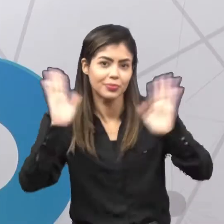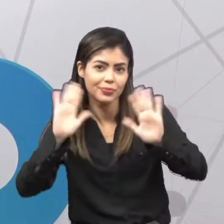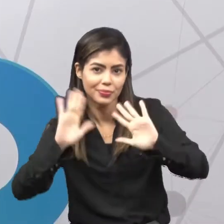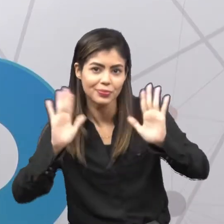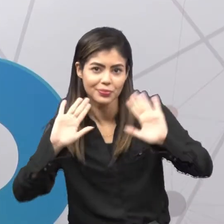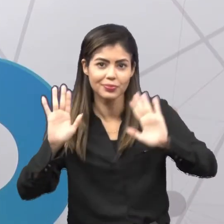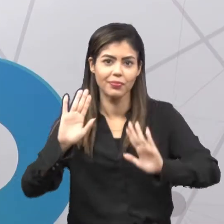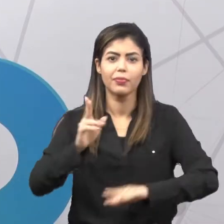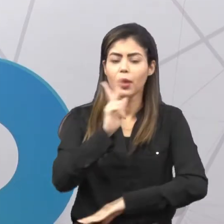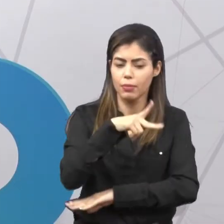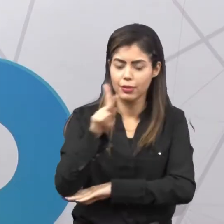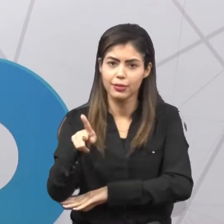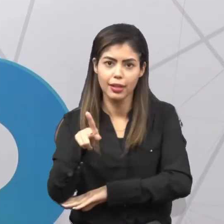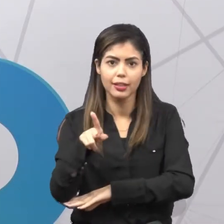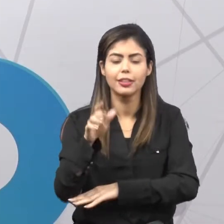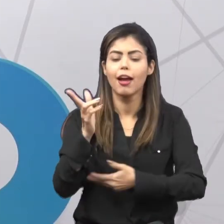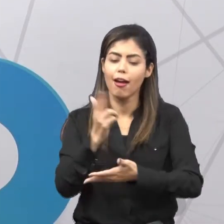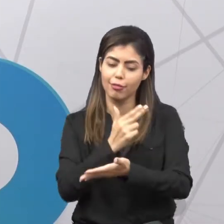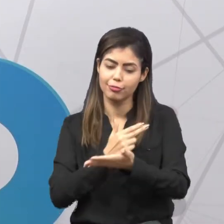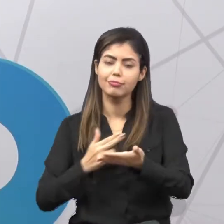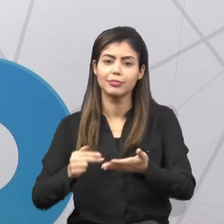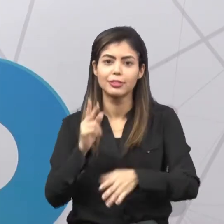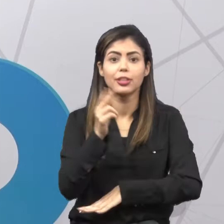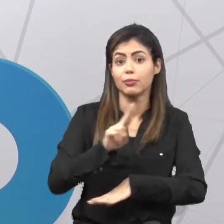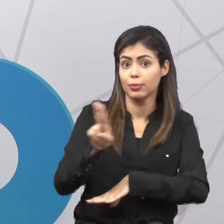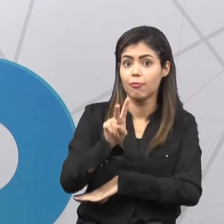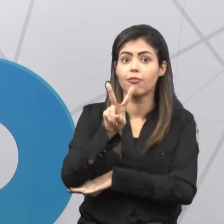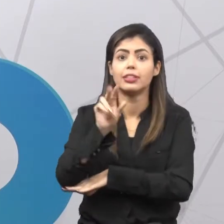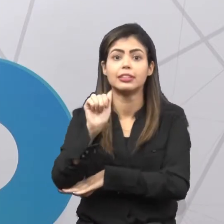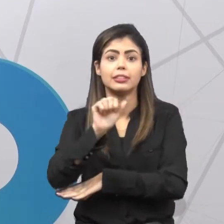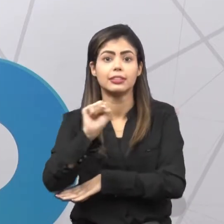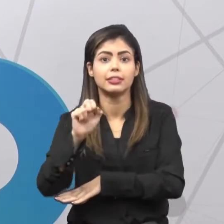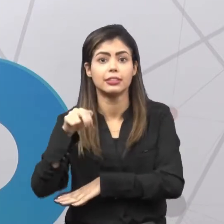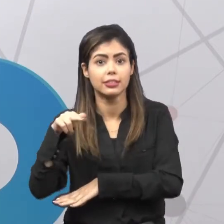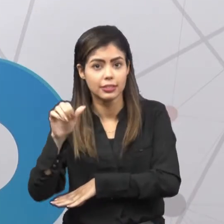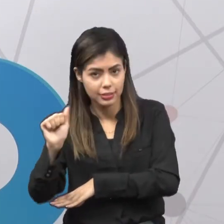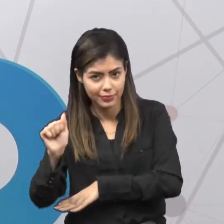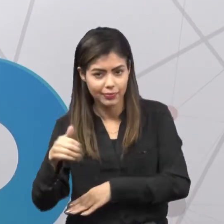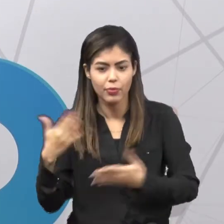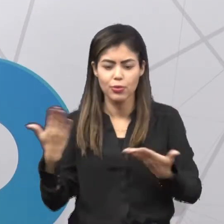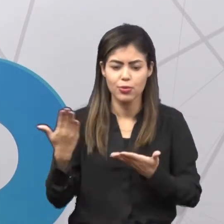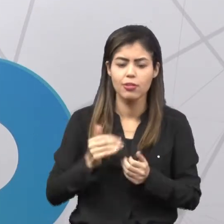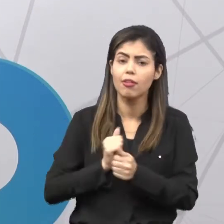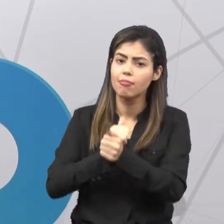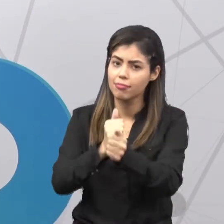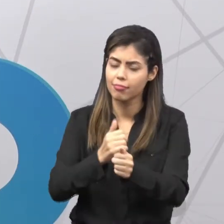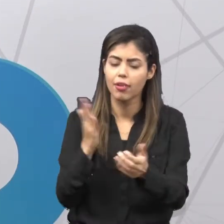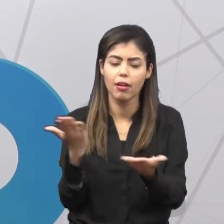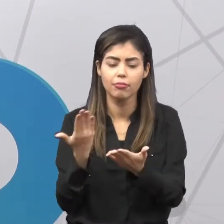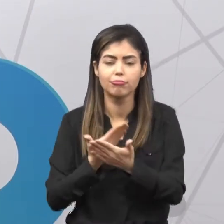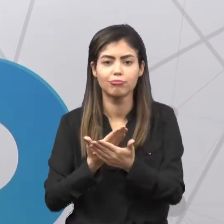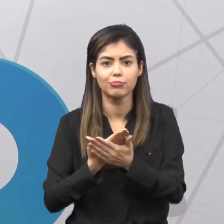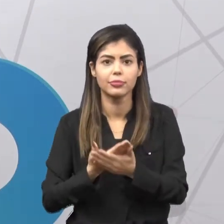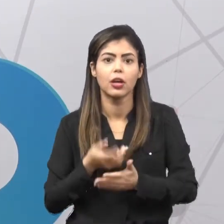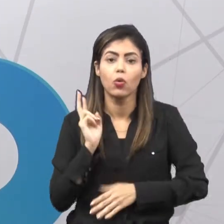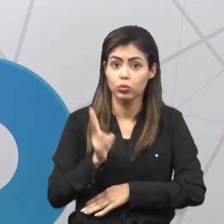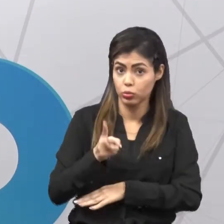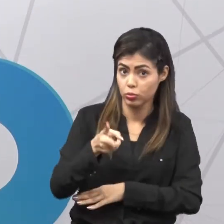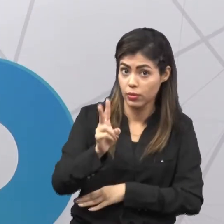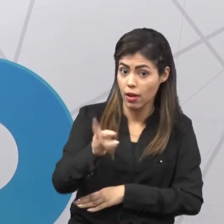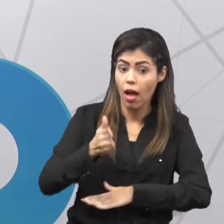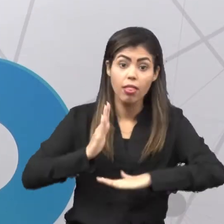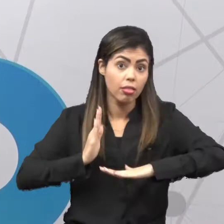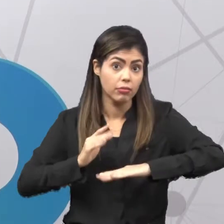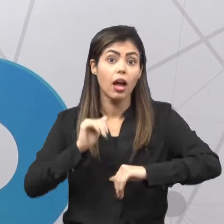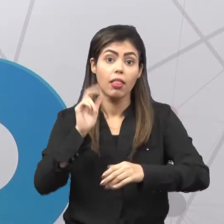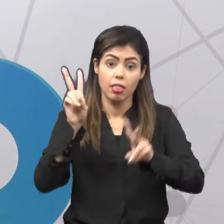Olá, eu sou a professora de arte, me chamo Vanessa e vou acompanhar você na videoaula de hoje. Nós vamos dar continuidade à temática